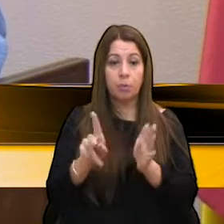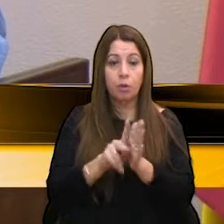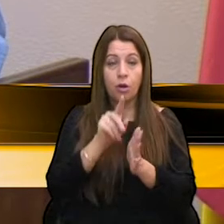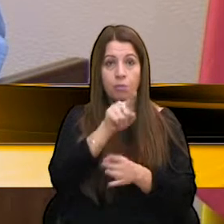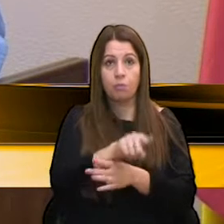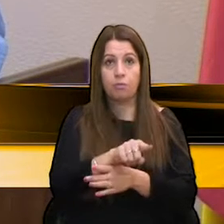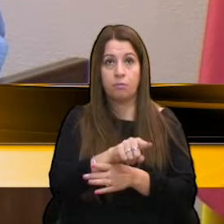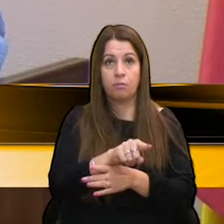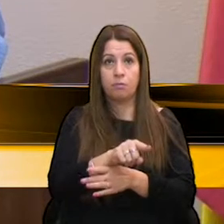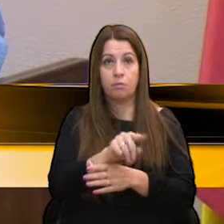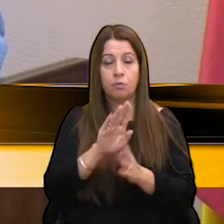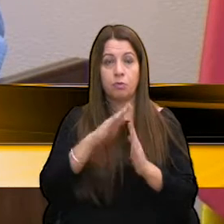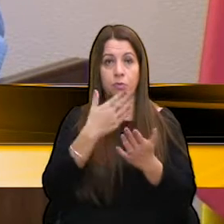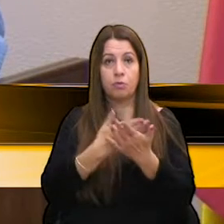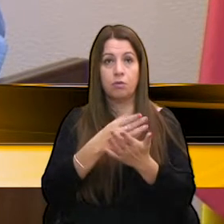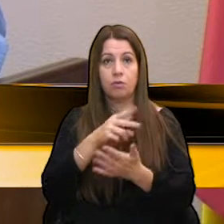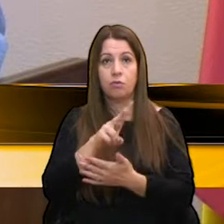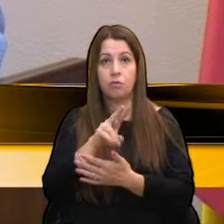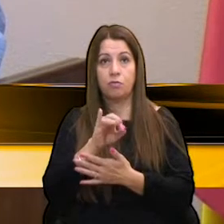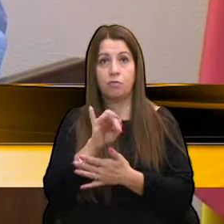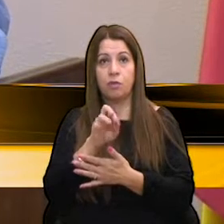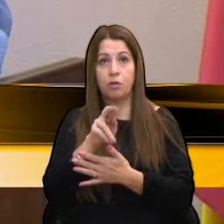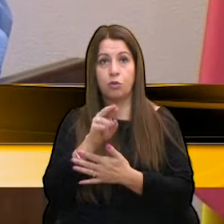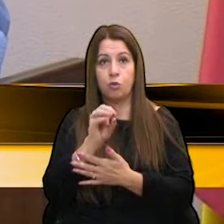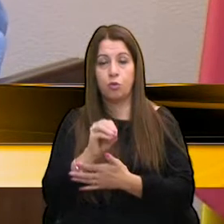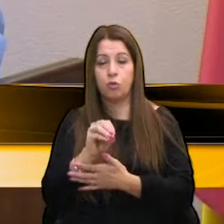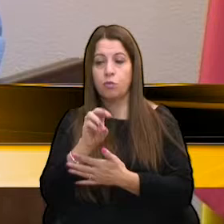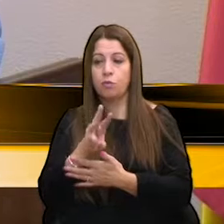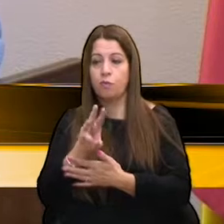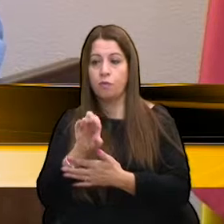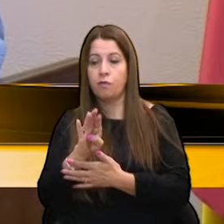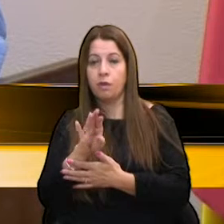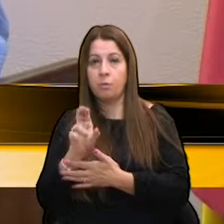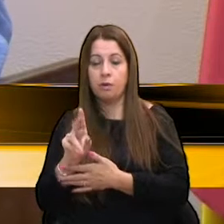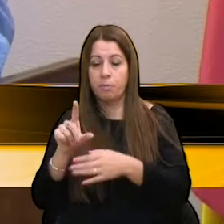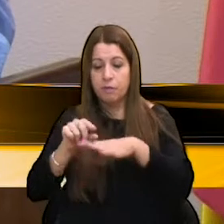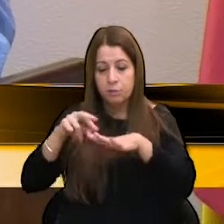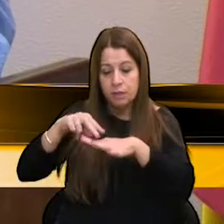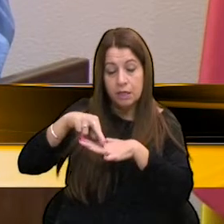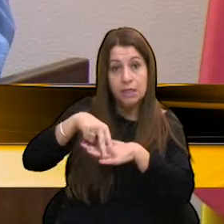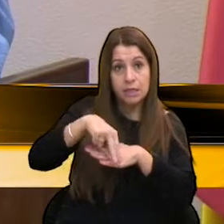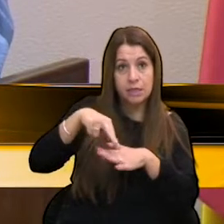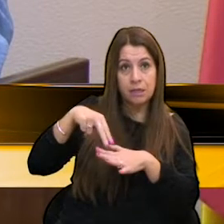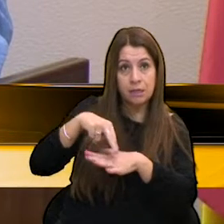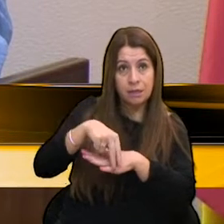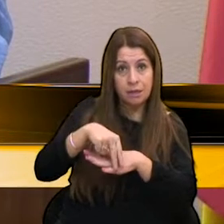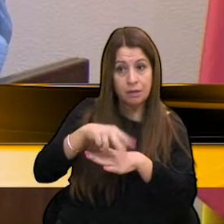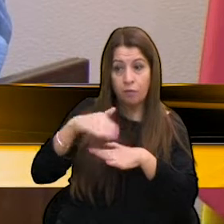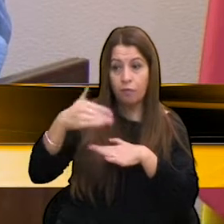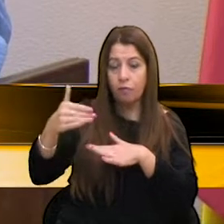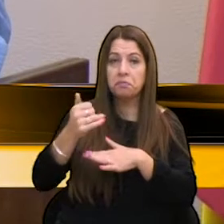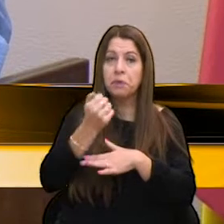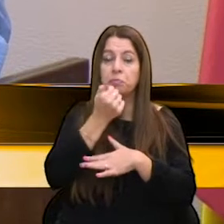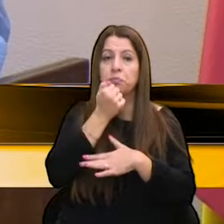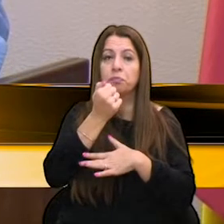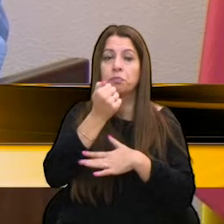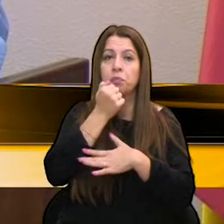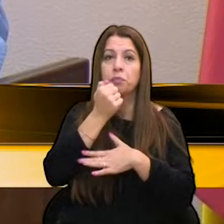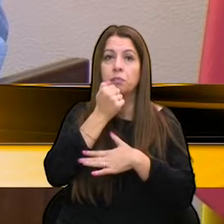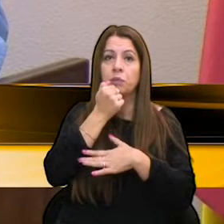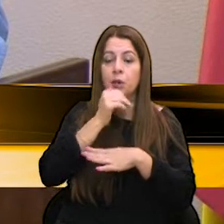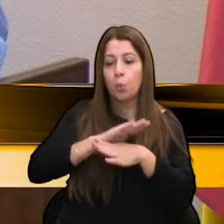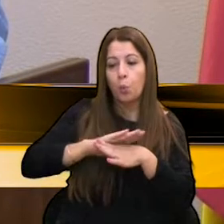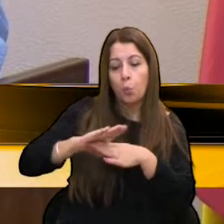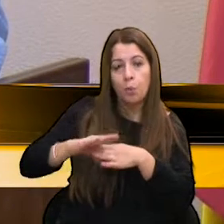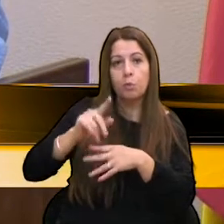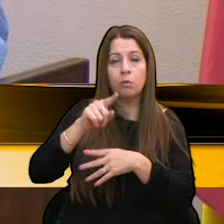destinada para o Vitório Weber para fazer uma escadaria que é externa, com pedra